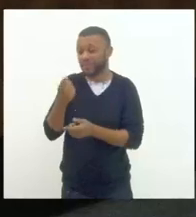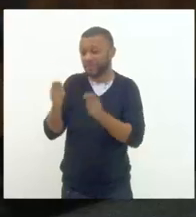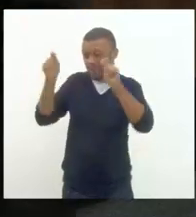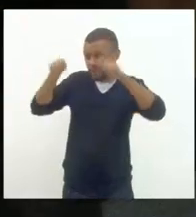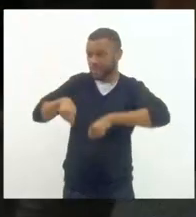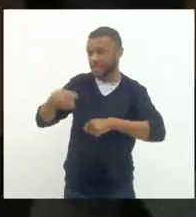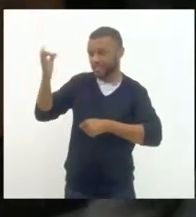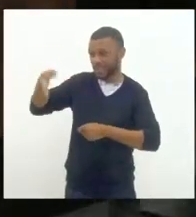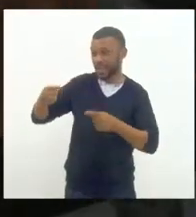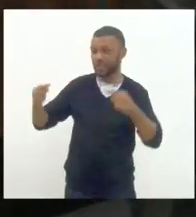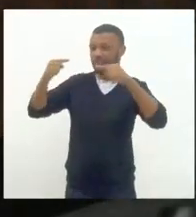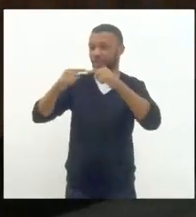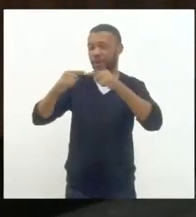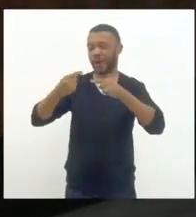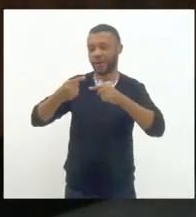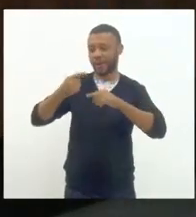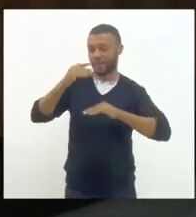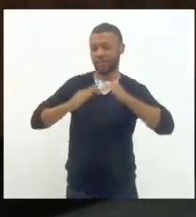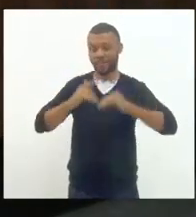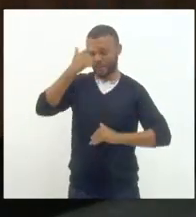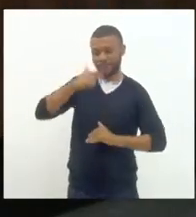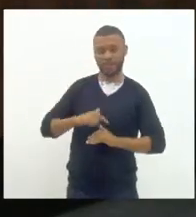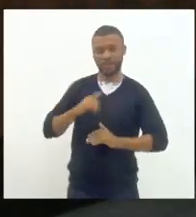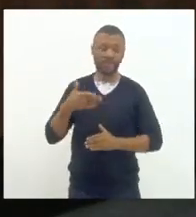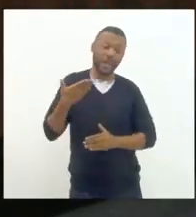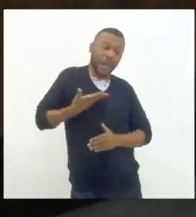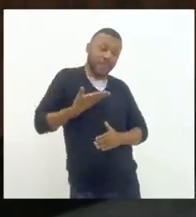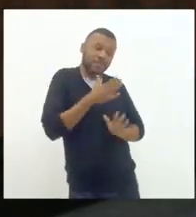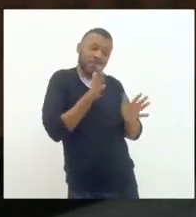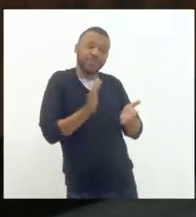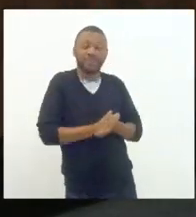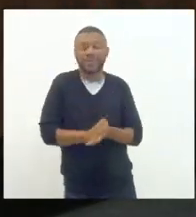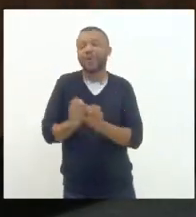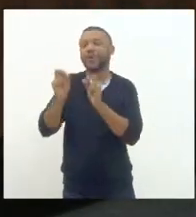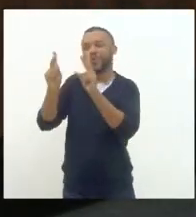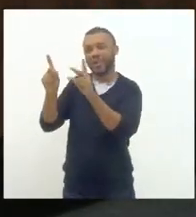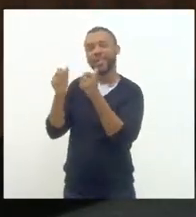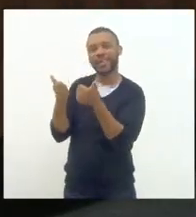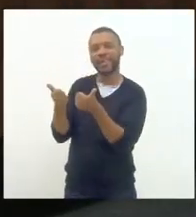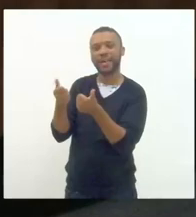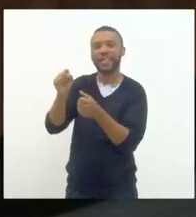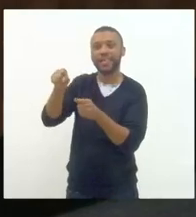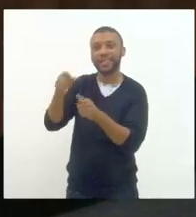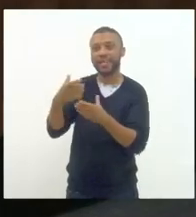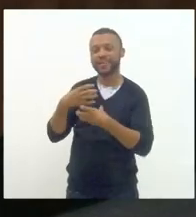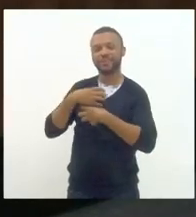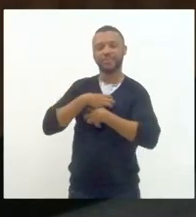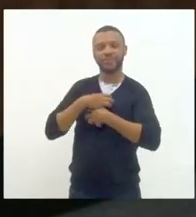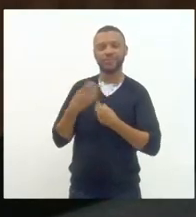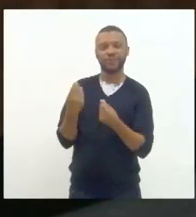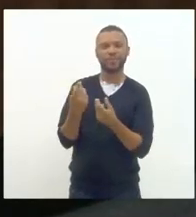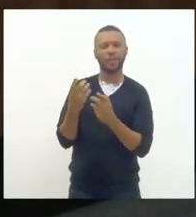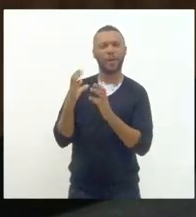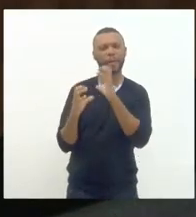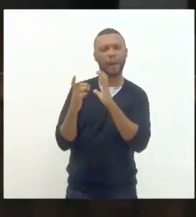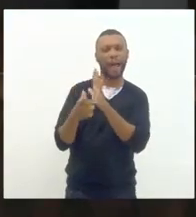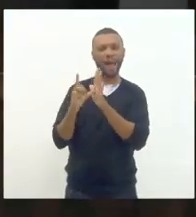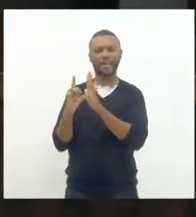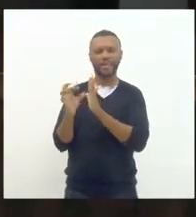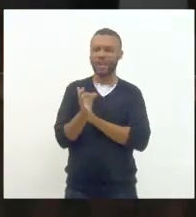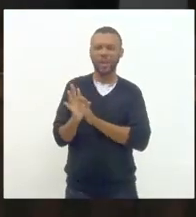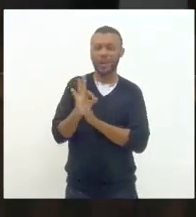competência relacionada à minha pessoa. E amigo. Aí sim, aí comove, aí não briga pelo antes.